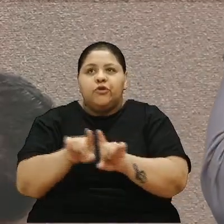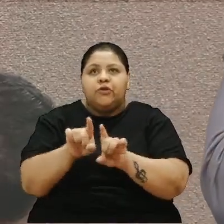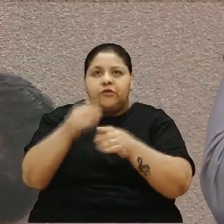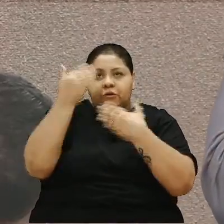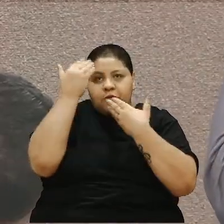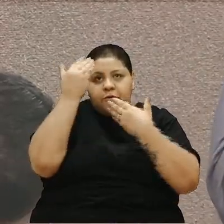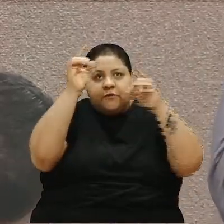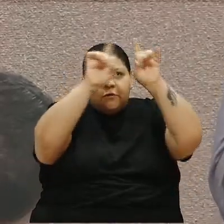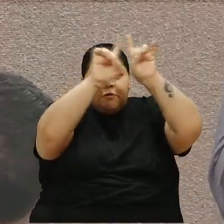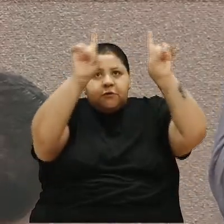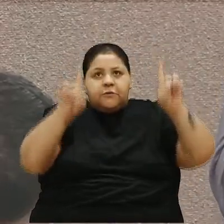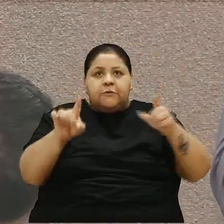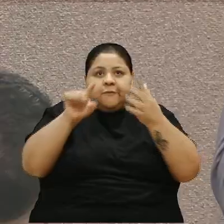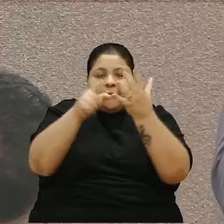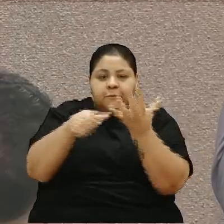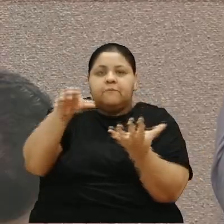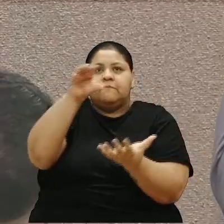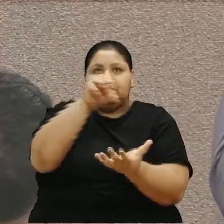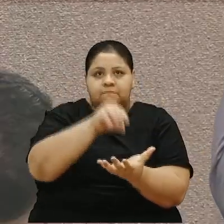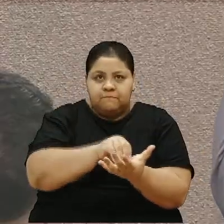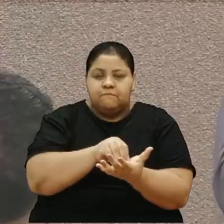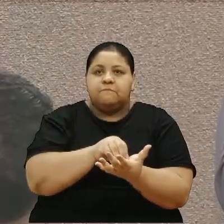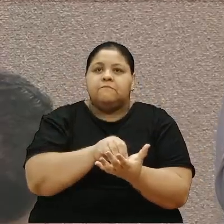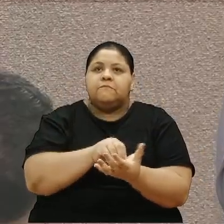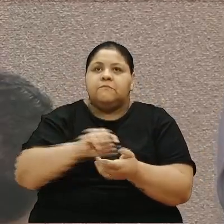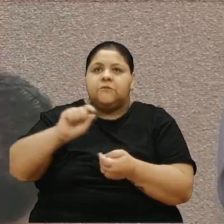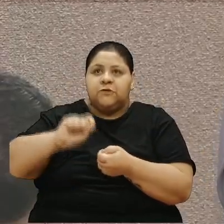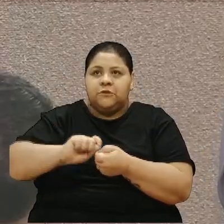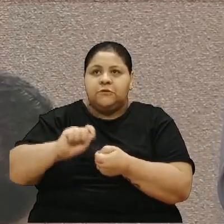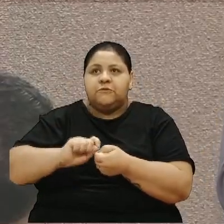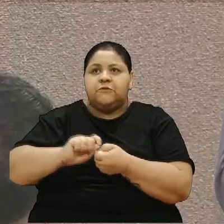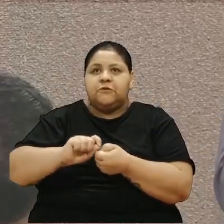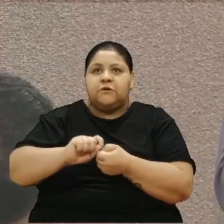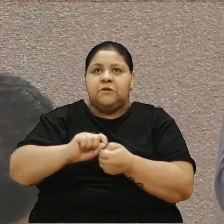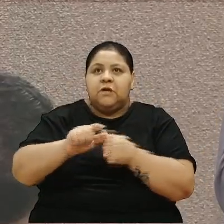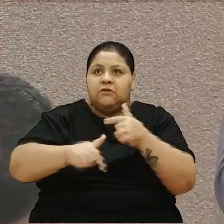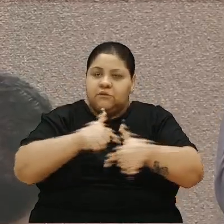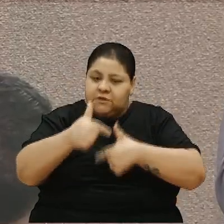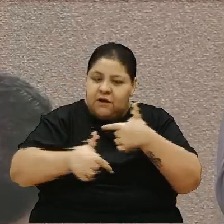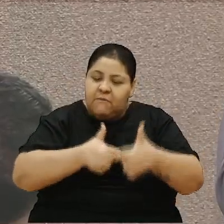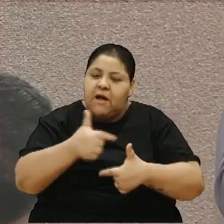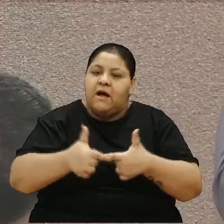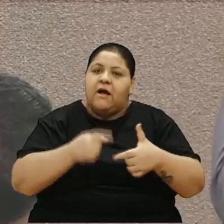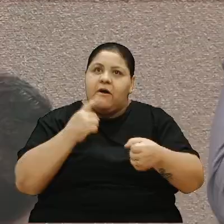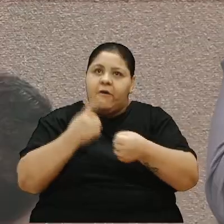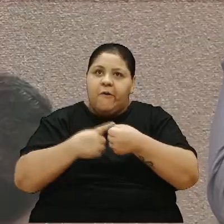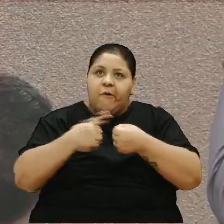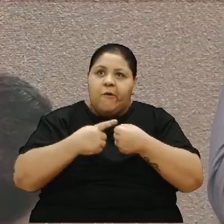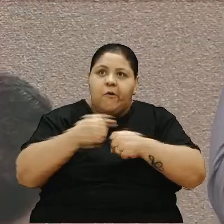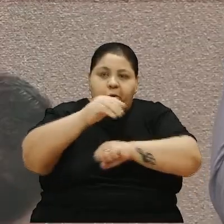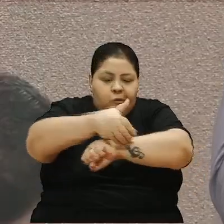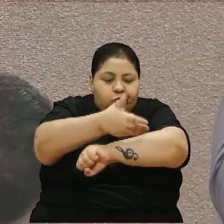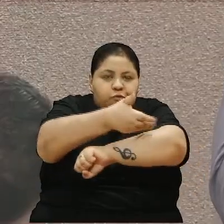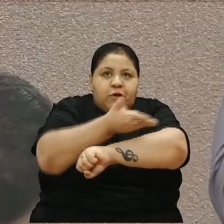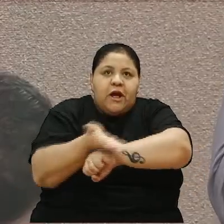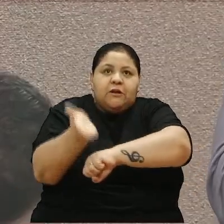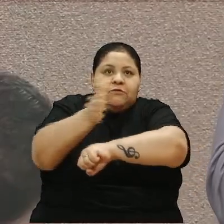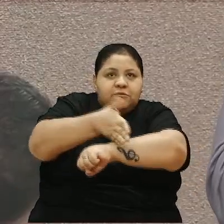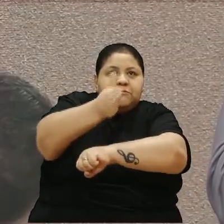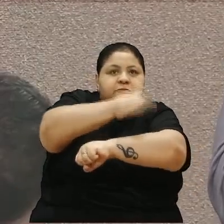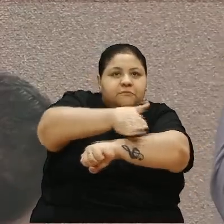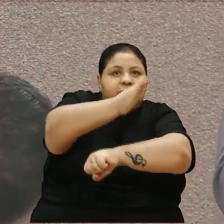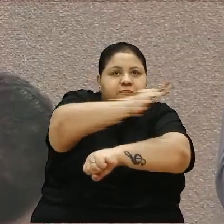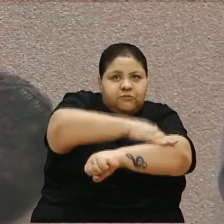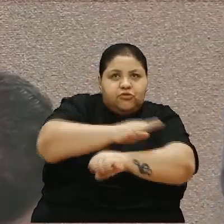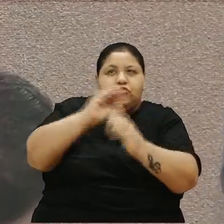as equipes da Codeca, que estão realizando as intervenções na cidade, fechando os buracos que o SAMAI tem aberto,